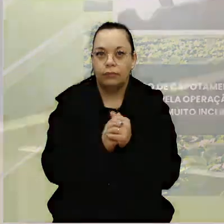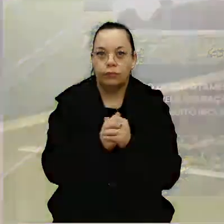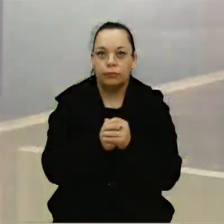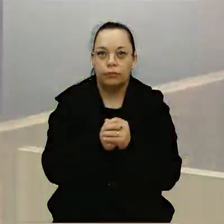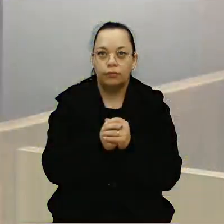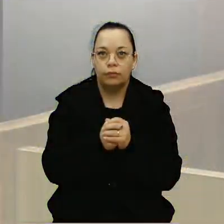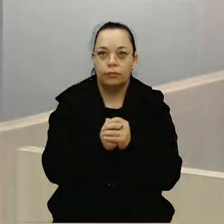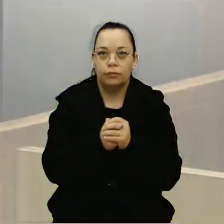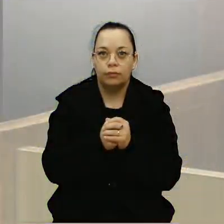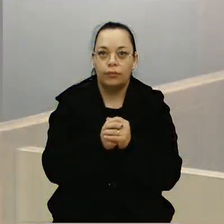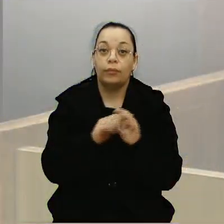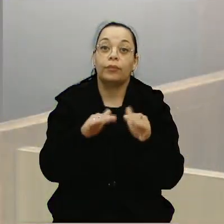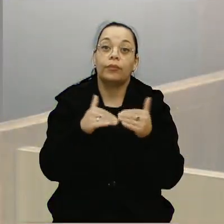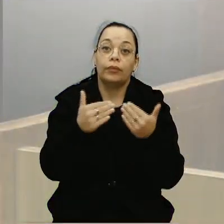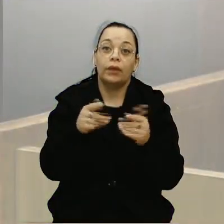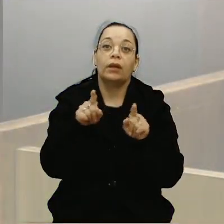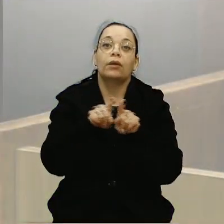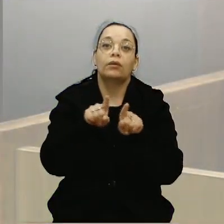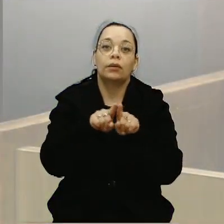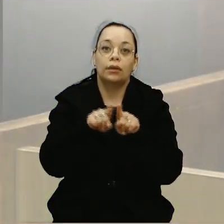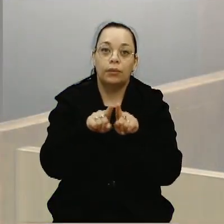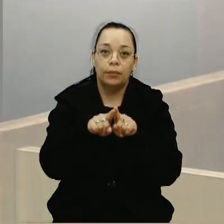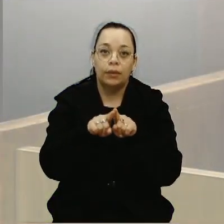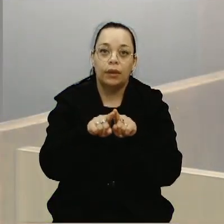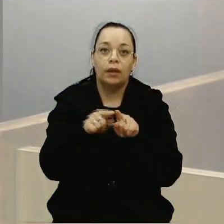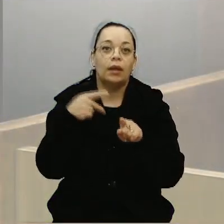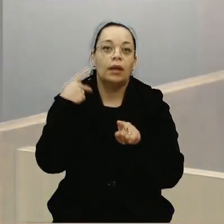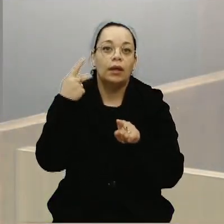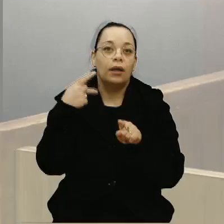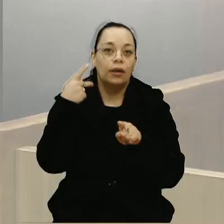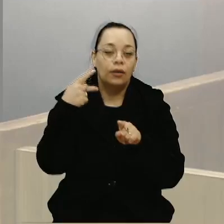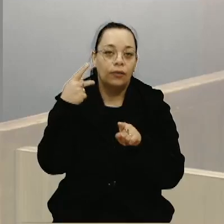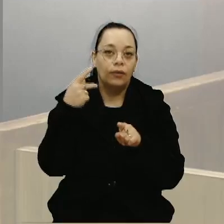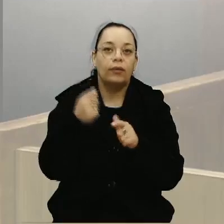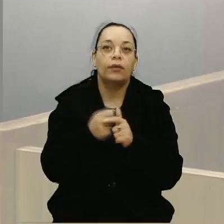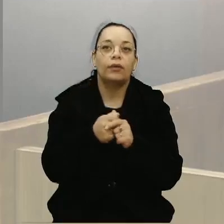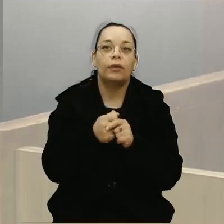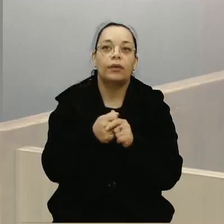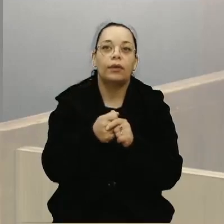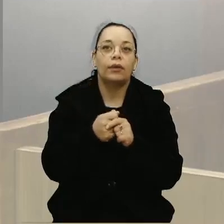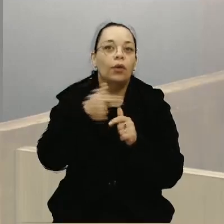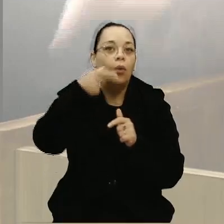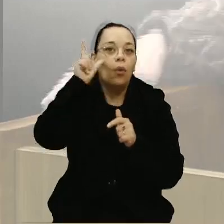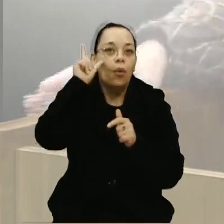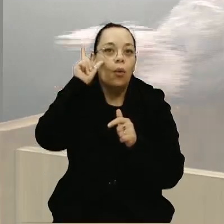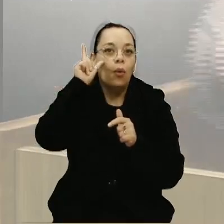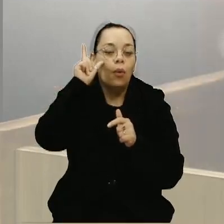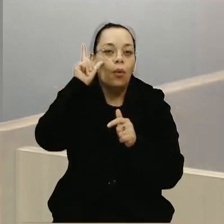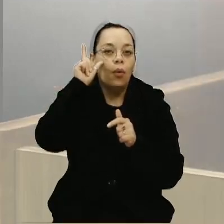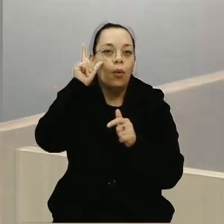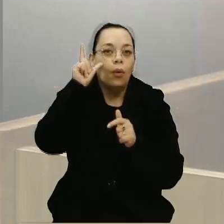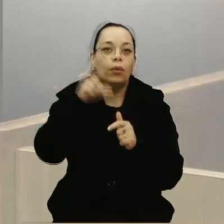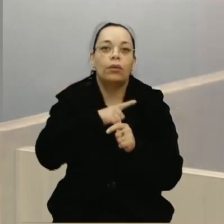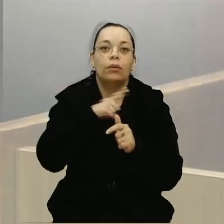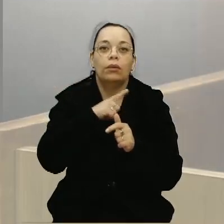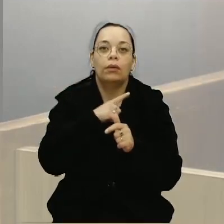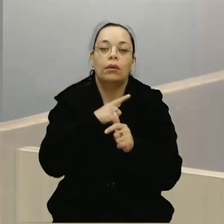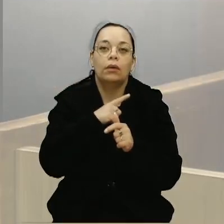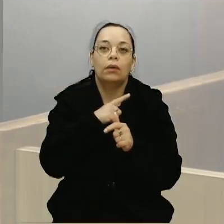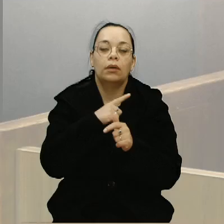Eu queria, então, aqui dizer também, vereador Fantinel, que ontem nós tivemos, então,